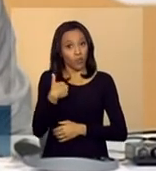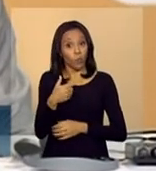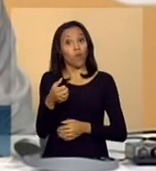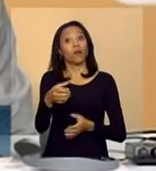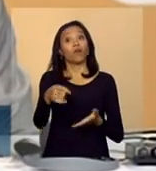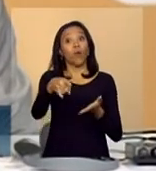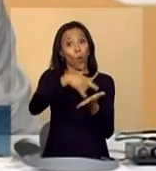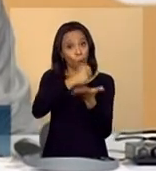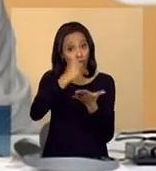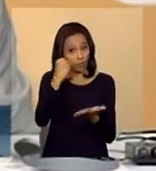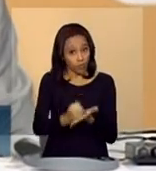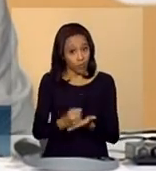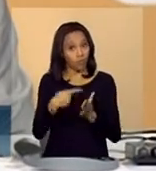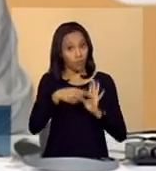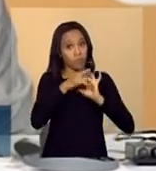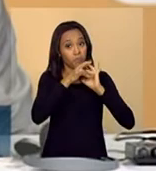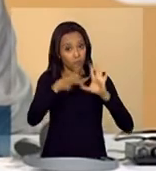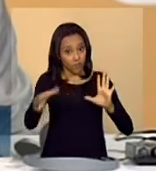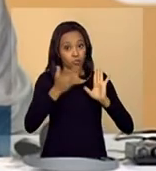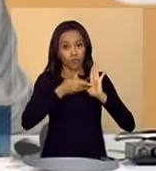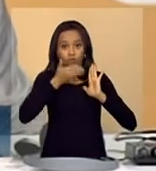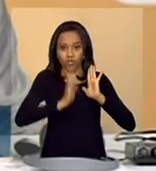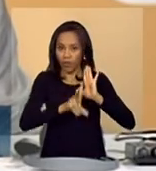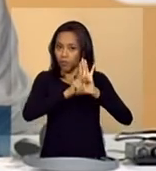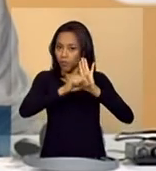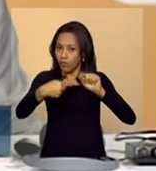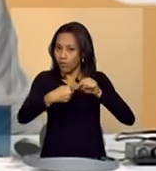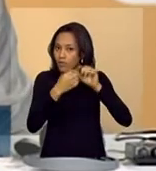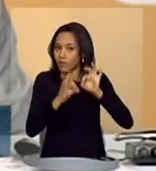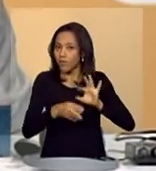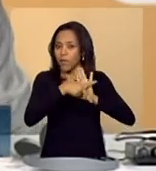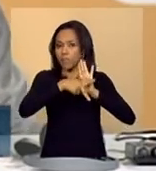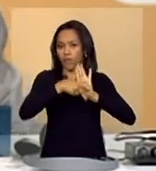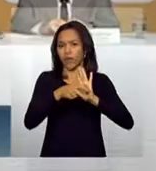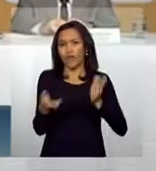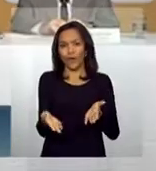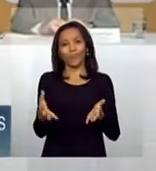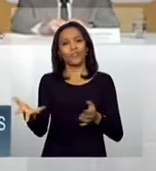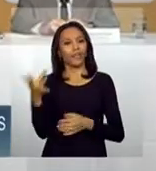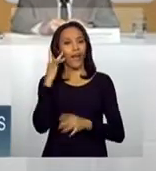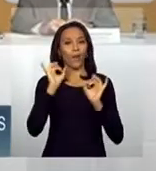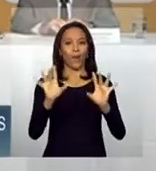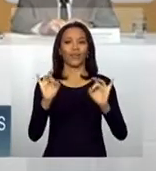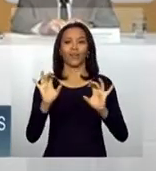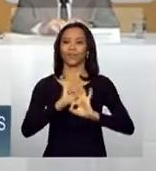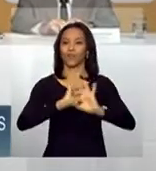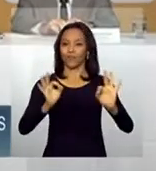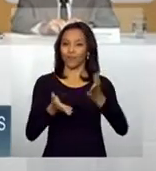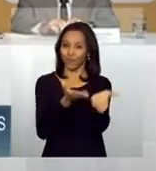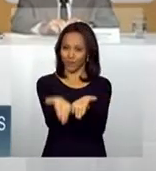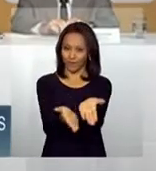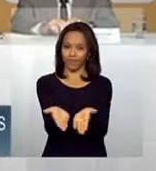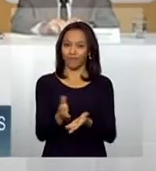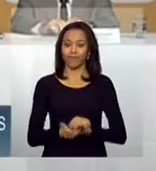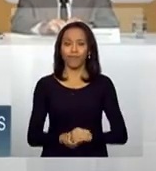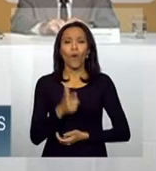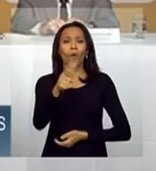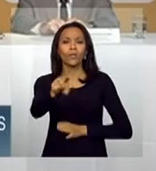autorização ao melhor preço e, até agora, demonstrando ótima qualidade. Obrigado, César. Mais alguém?